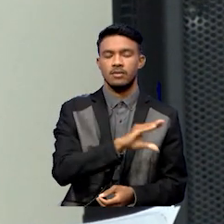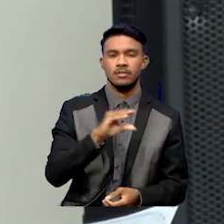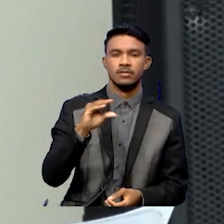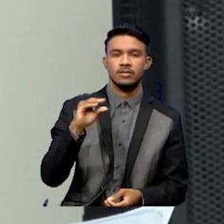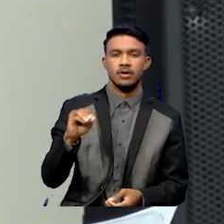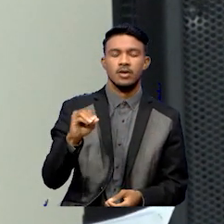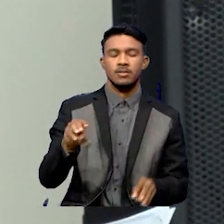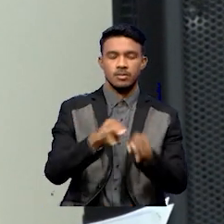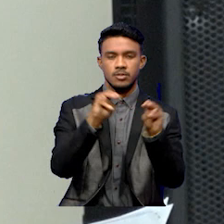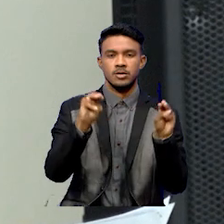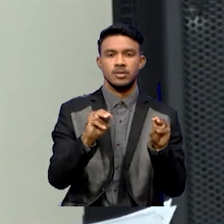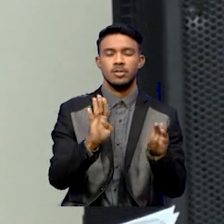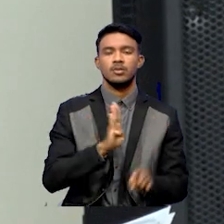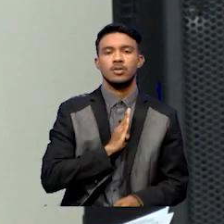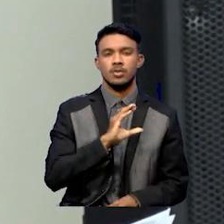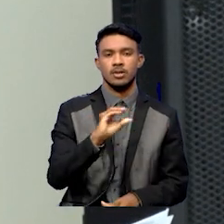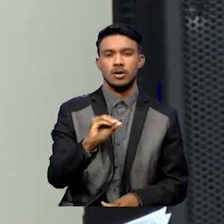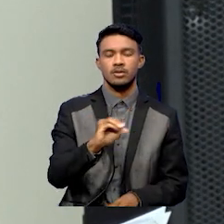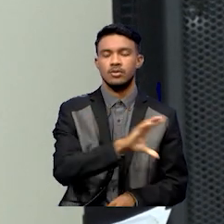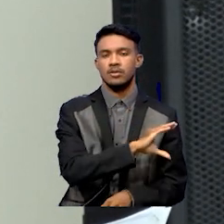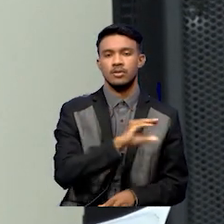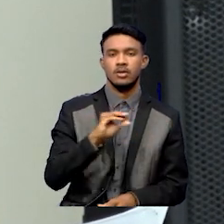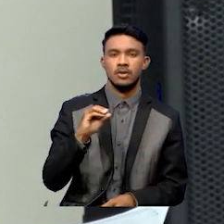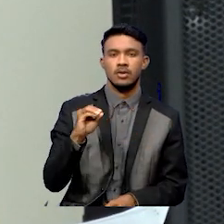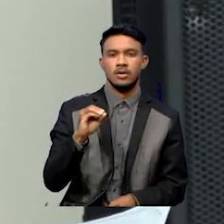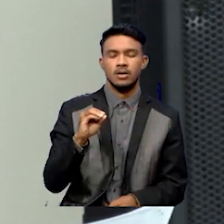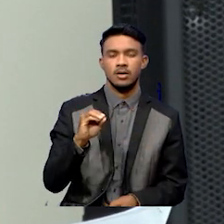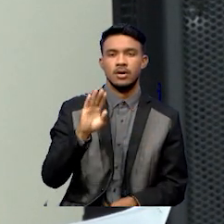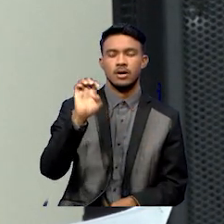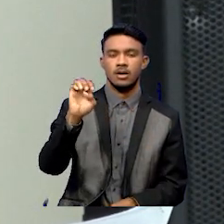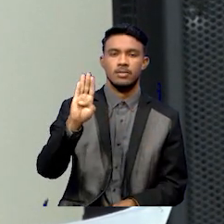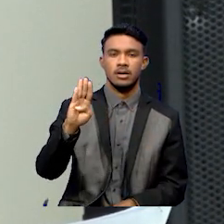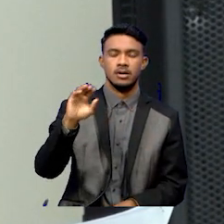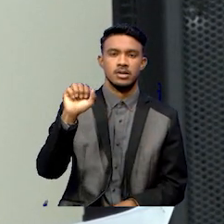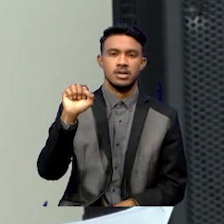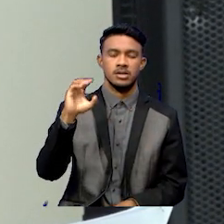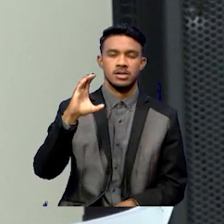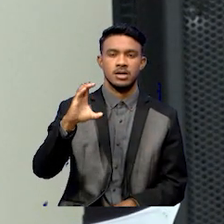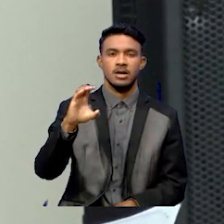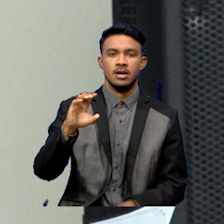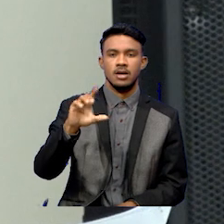a Bobonaru, o Namosh, EBC de Osari, e a Serelau,